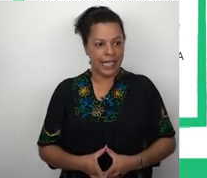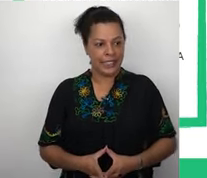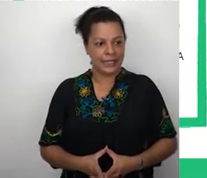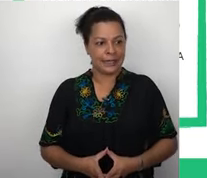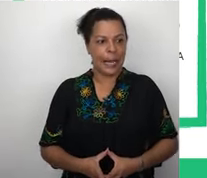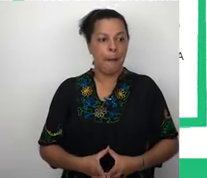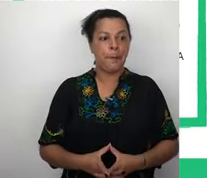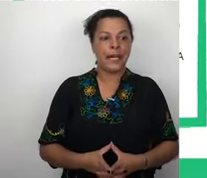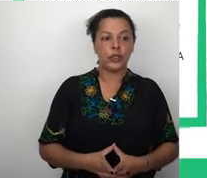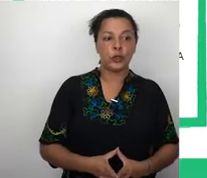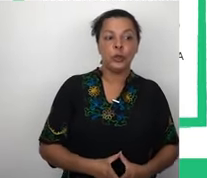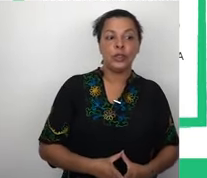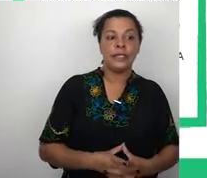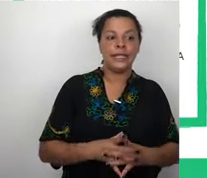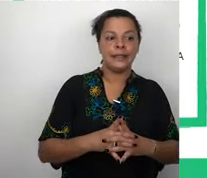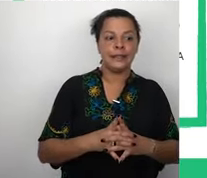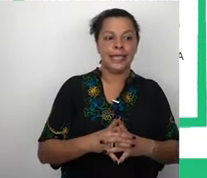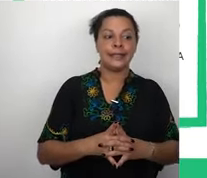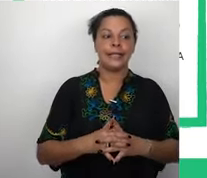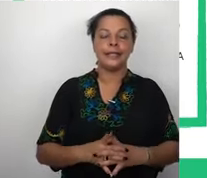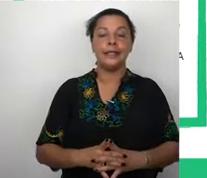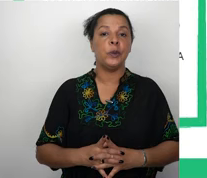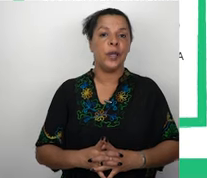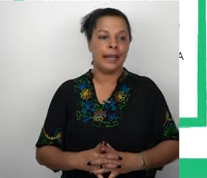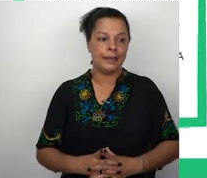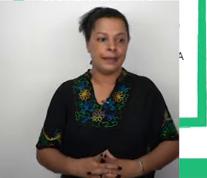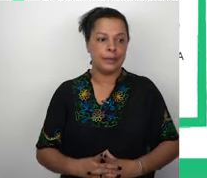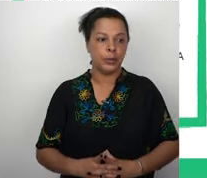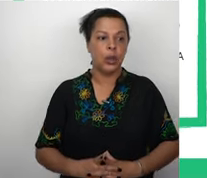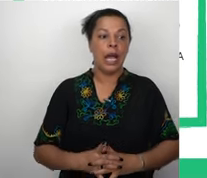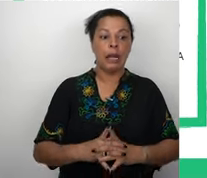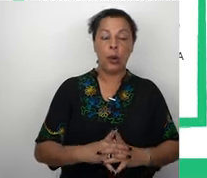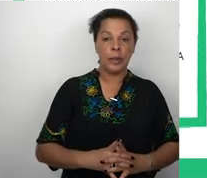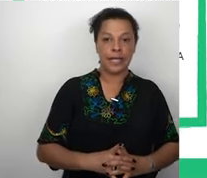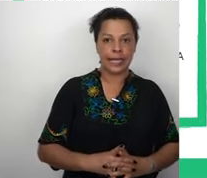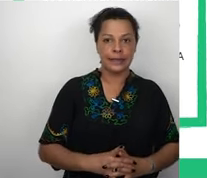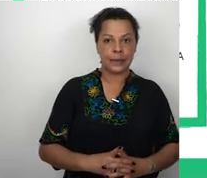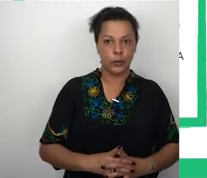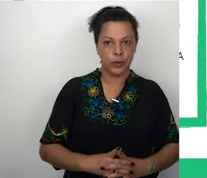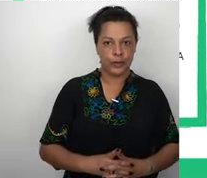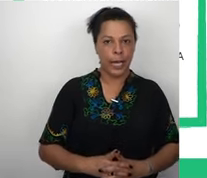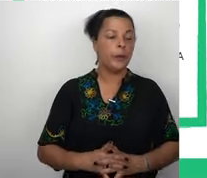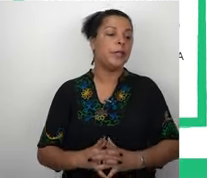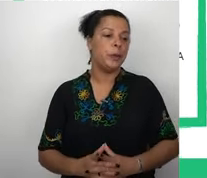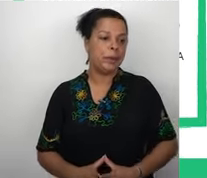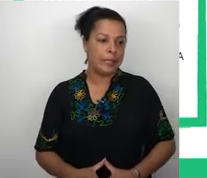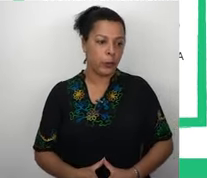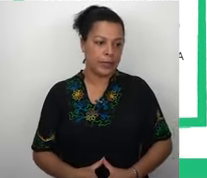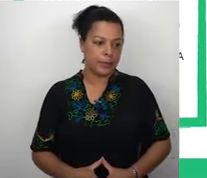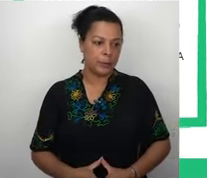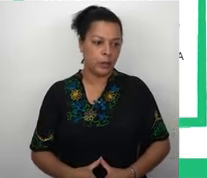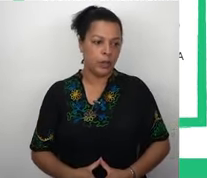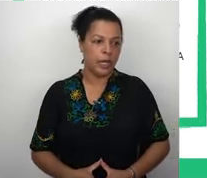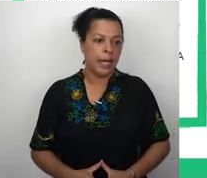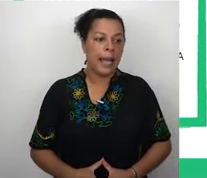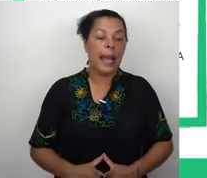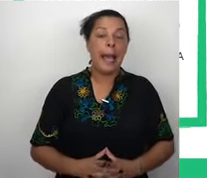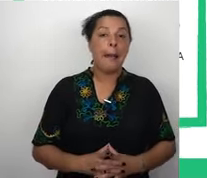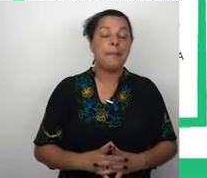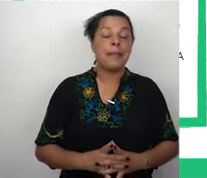distintas abordagens para surdos, destacando o oralismo, a comunicação total e o